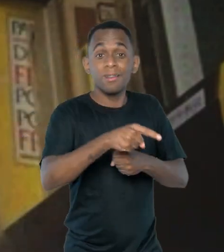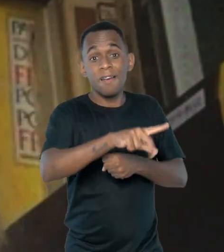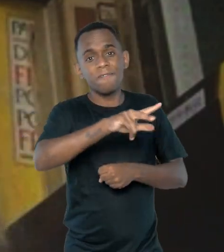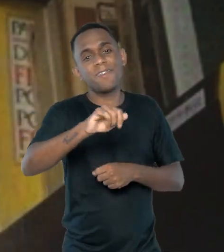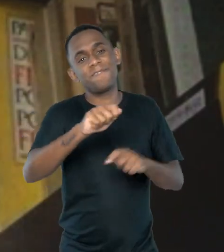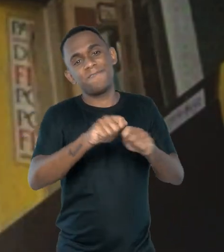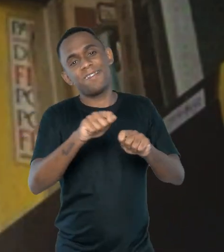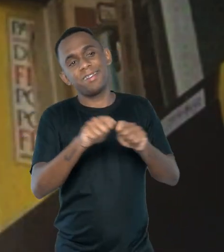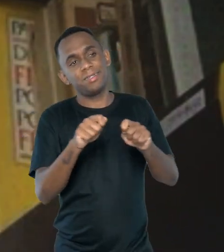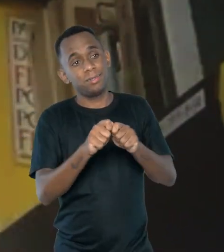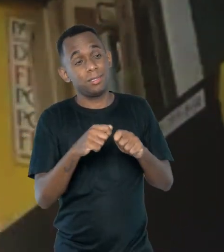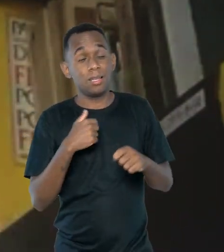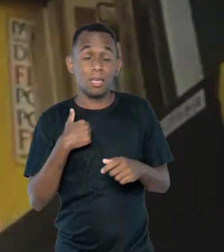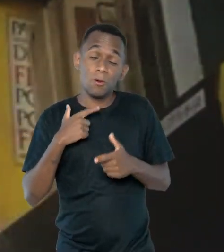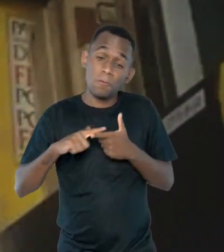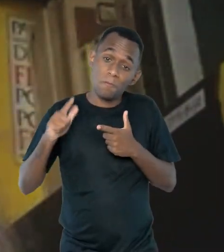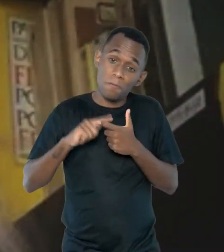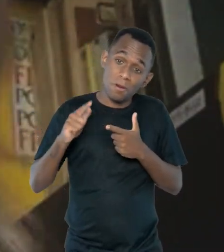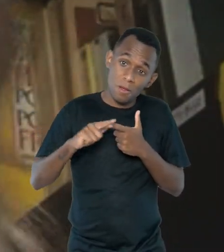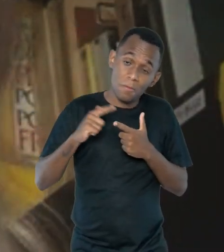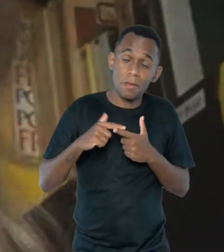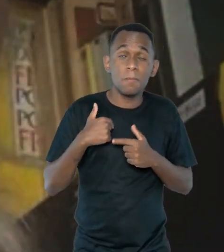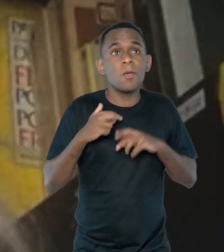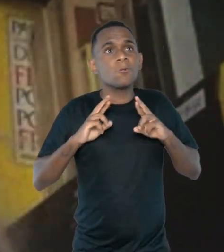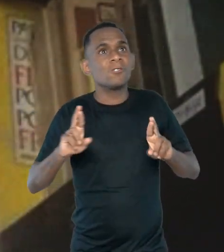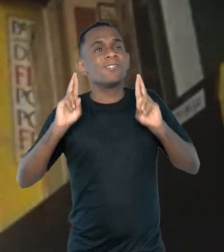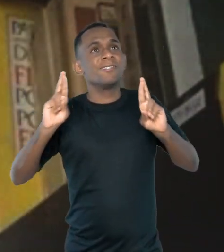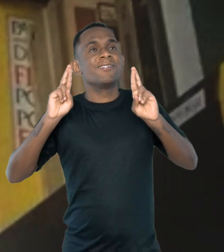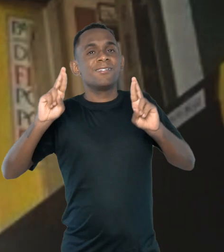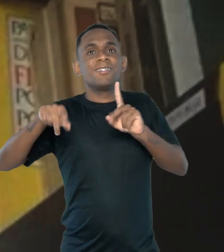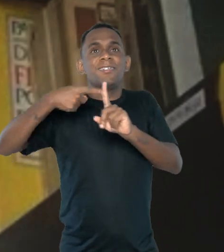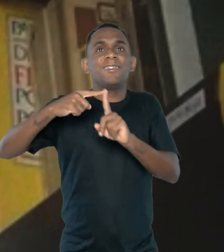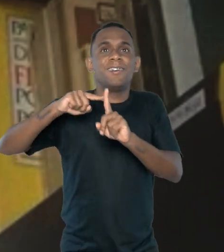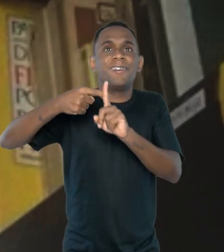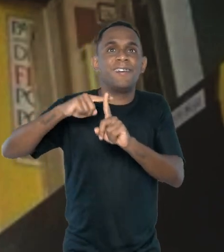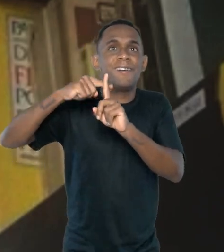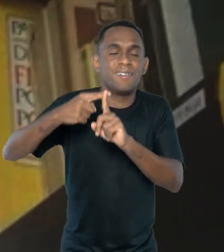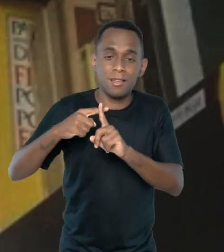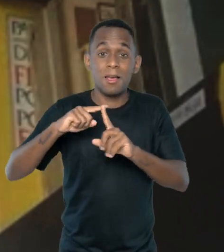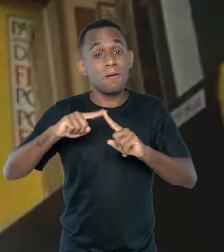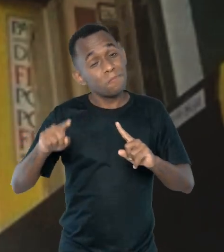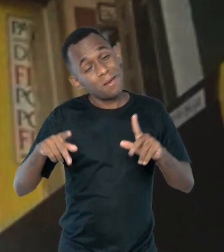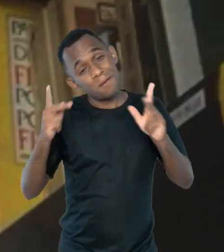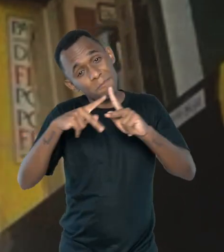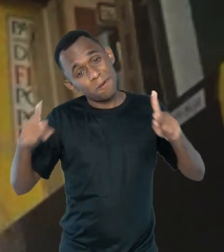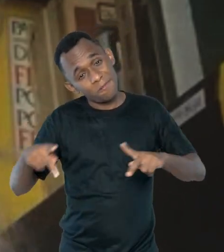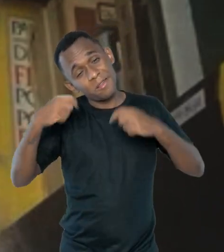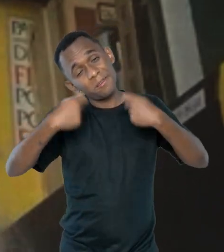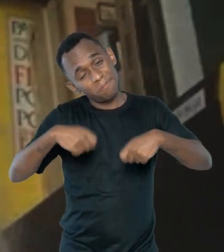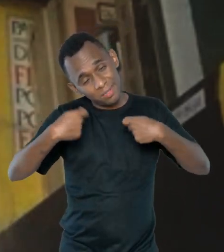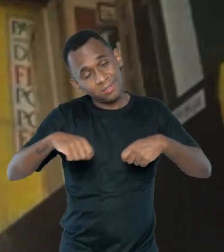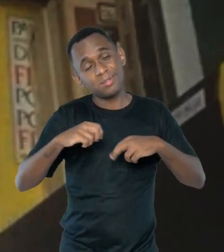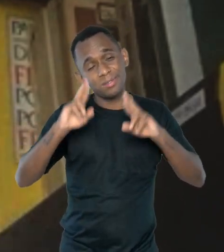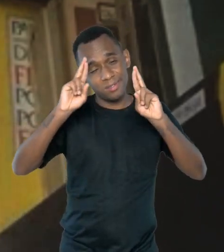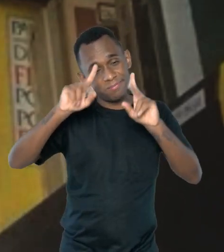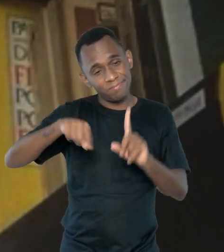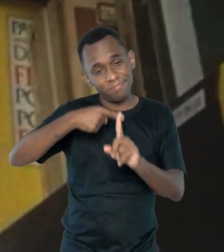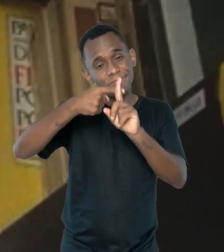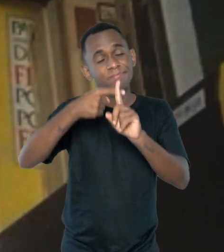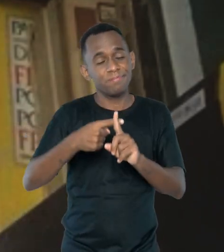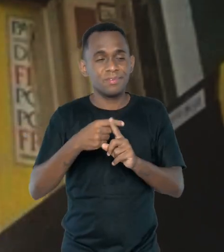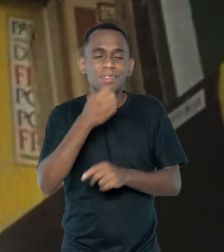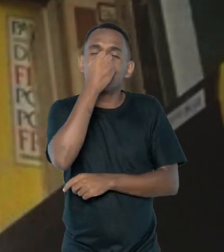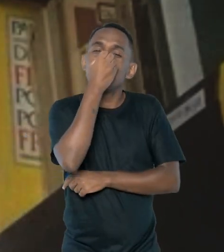na massa, ele faz. Eu tenho problema de ser muito otimista, mas eu acho que para ser professor você tem que ser